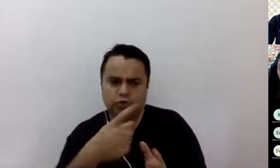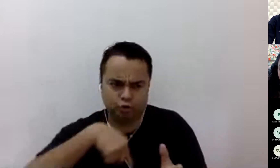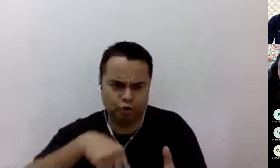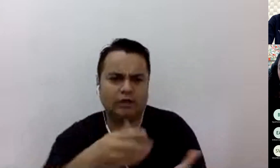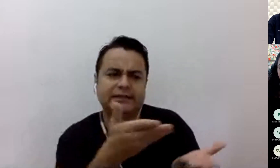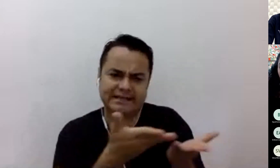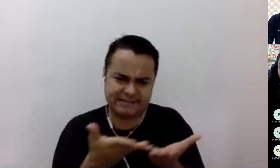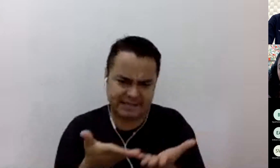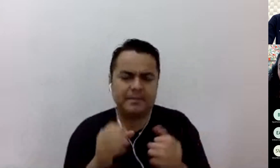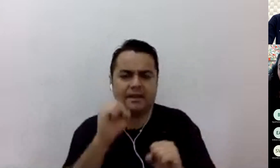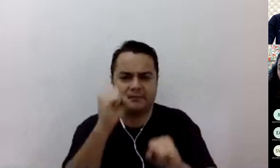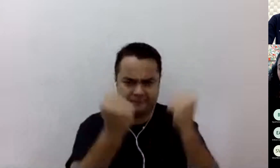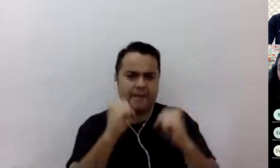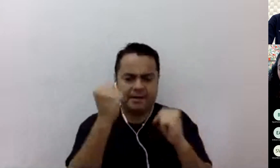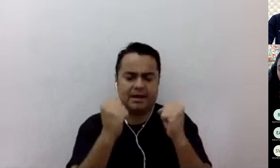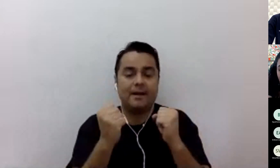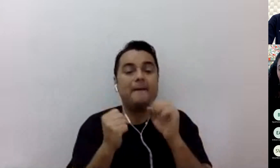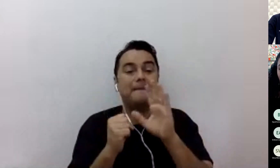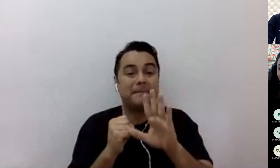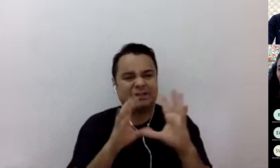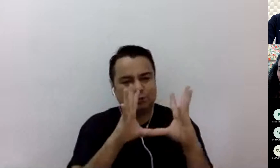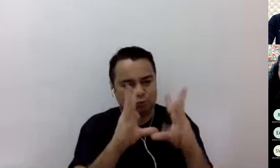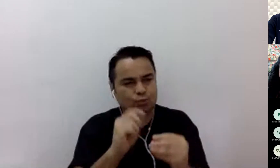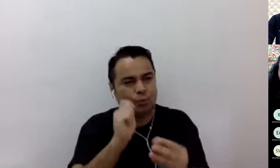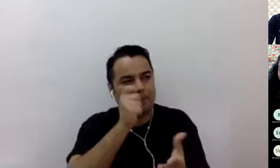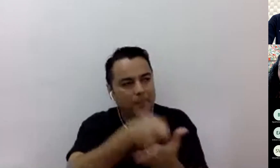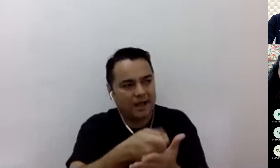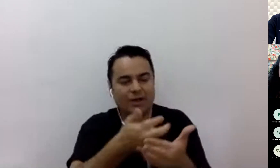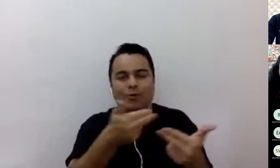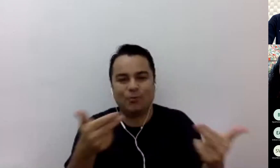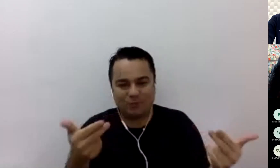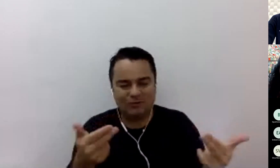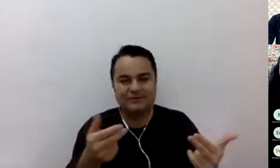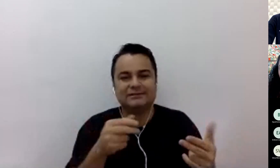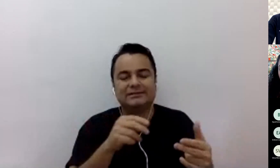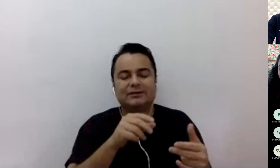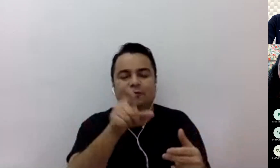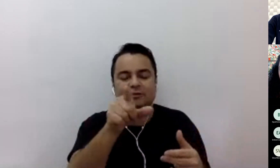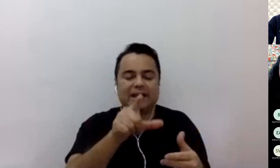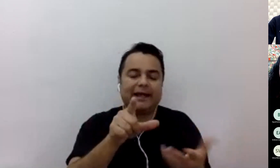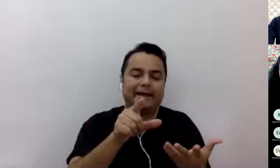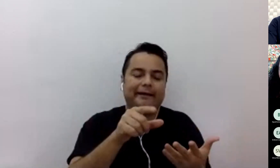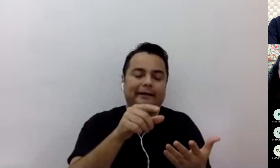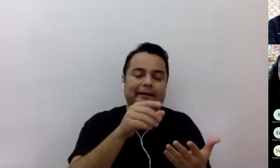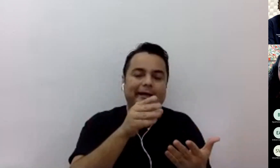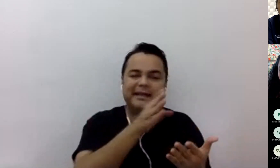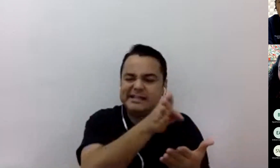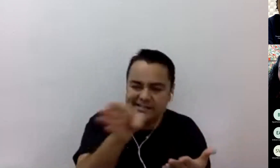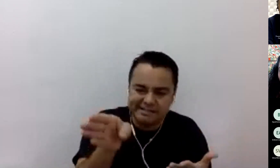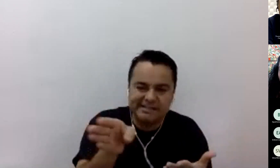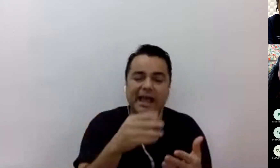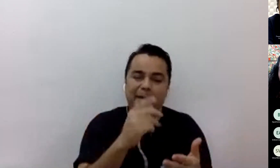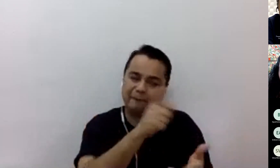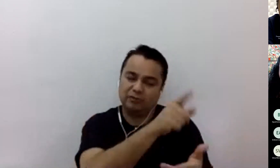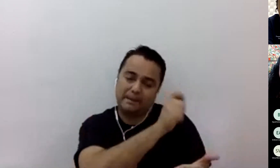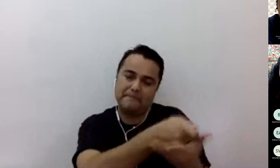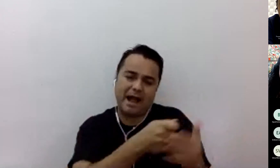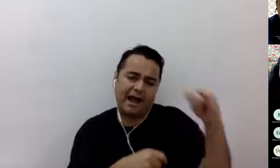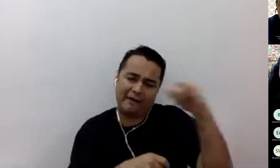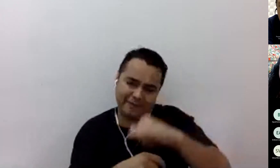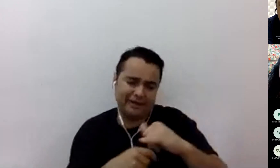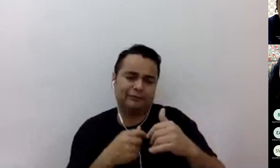nas plantas, mas aí toda essa parte logística, né, de deslocamento, daí fica a critério de vocês. E